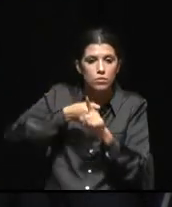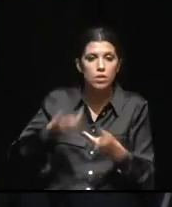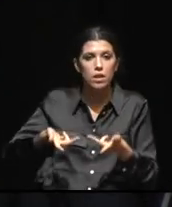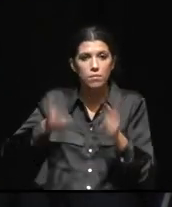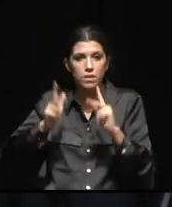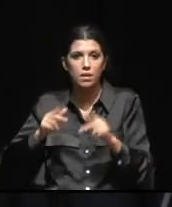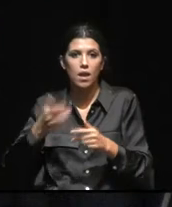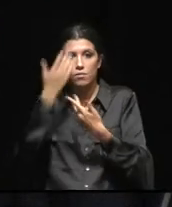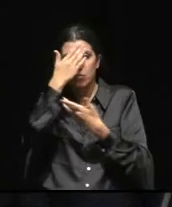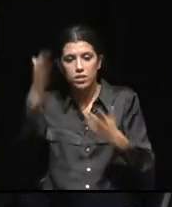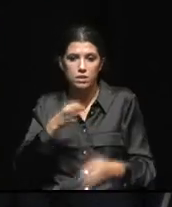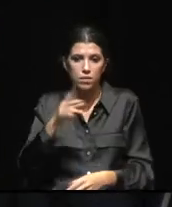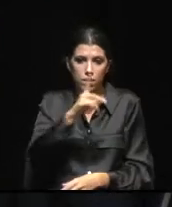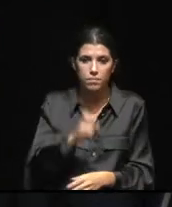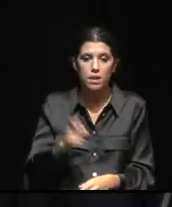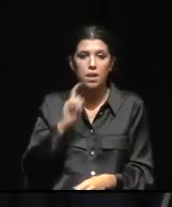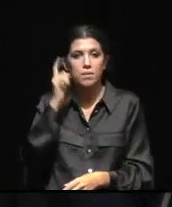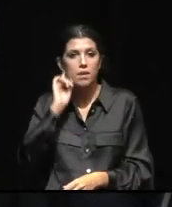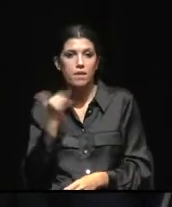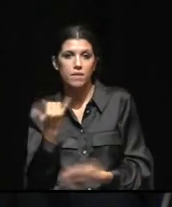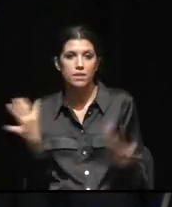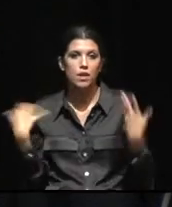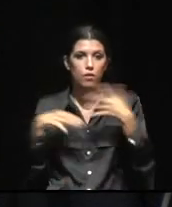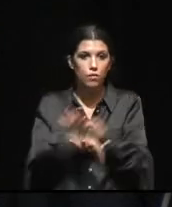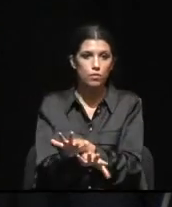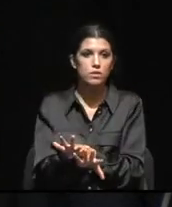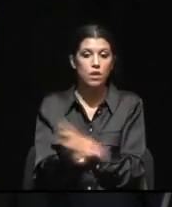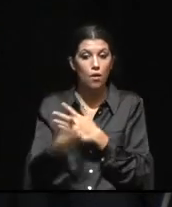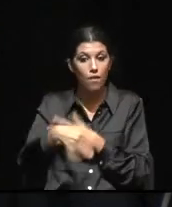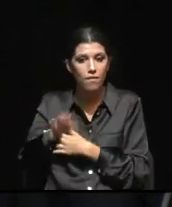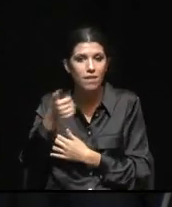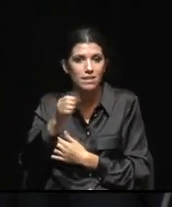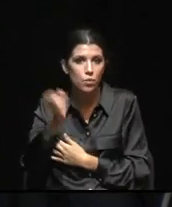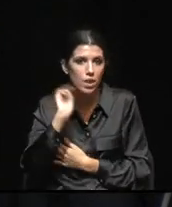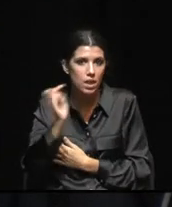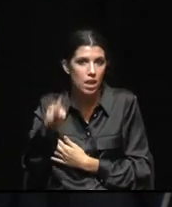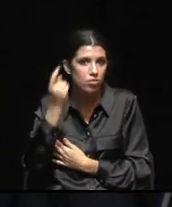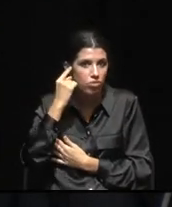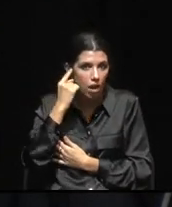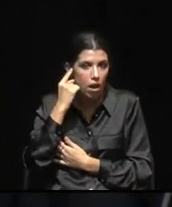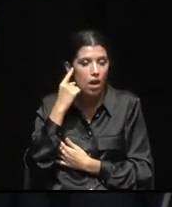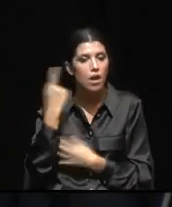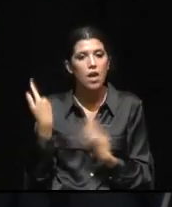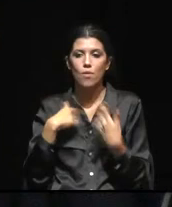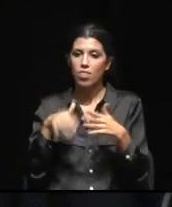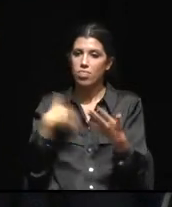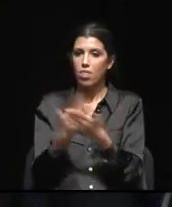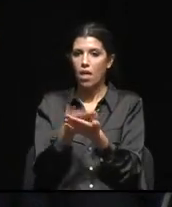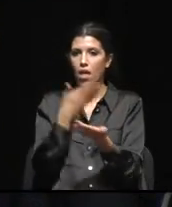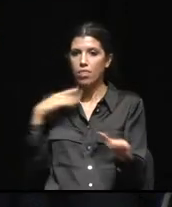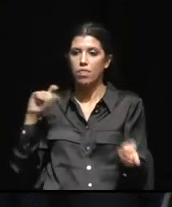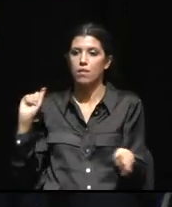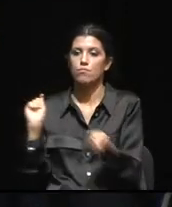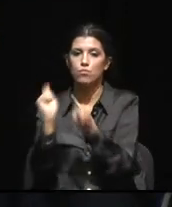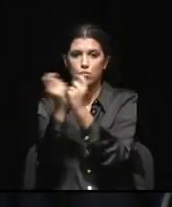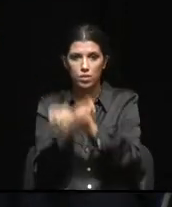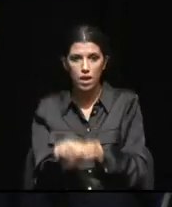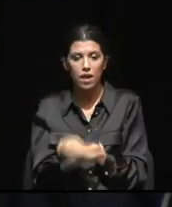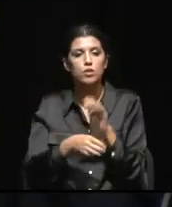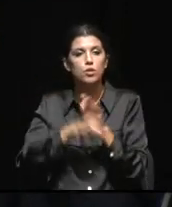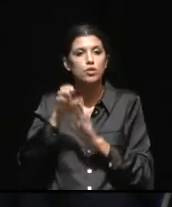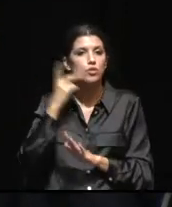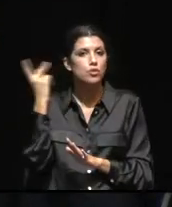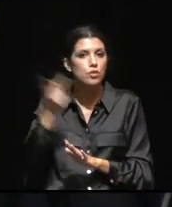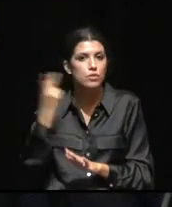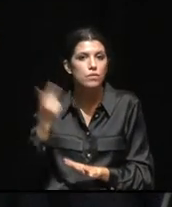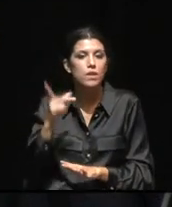paz a revolução do 25 de Abril que comemora 50 anos abriu portas à transformação das condições de